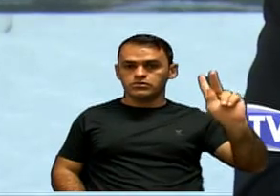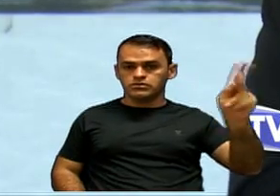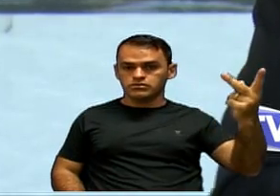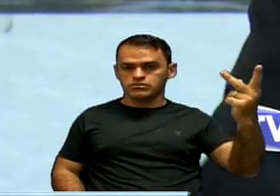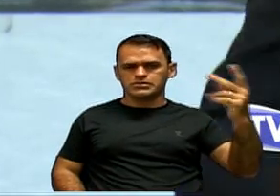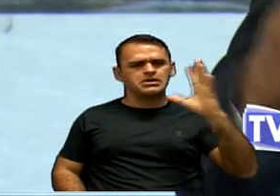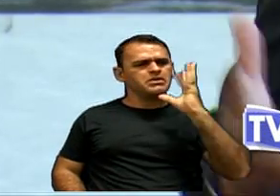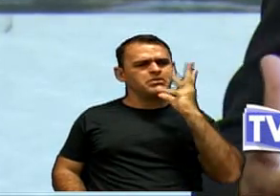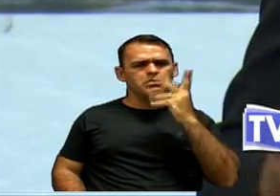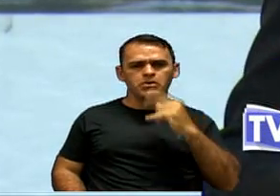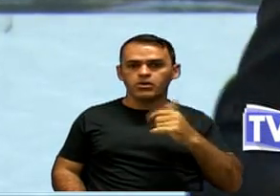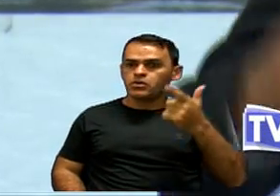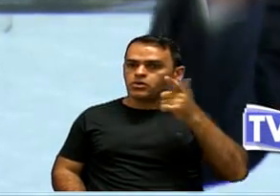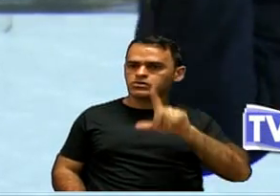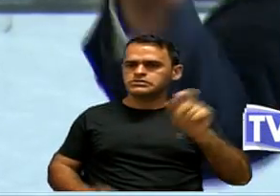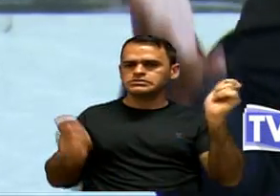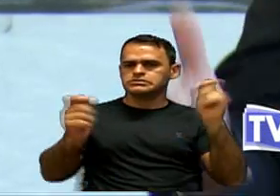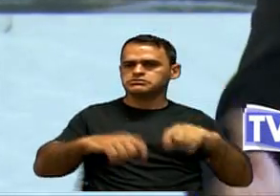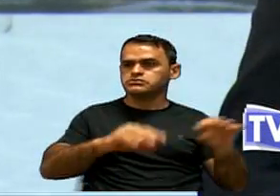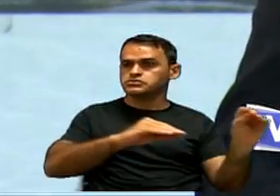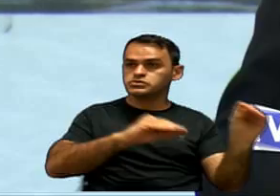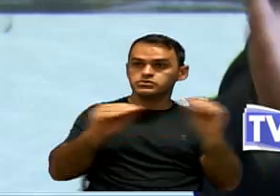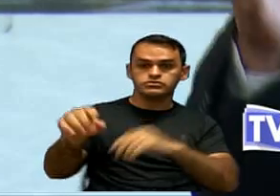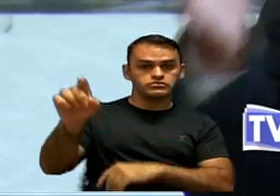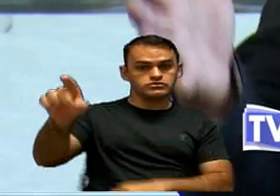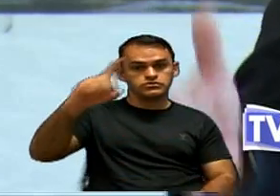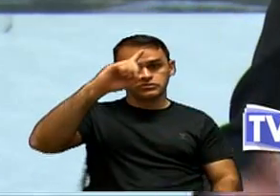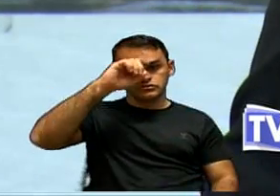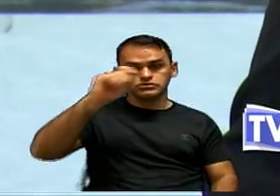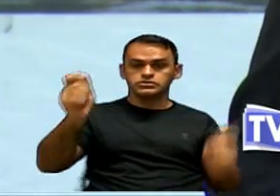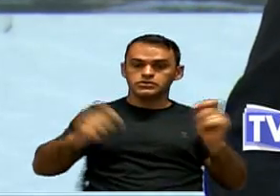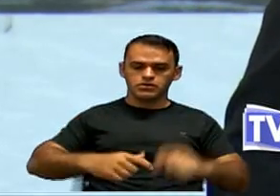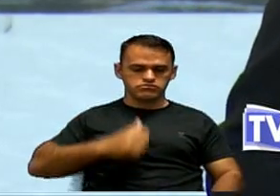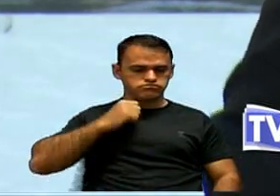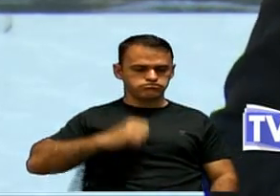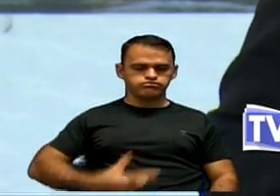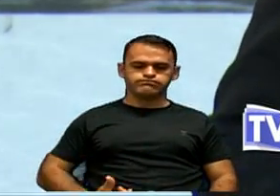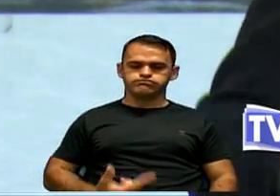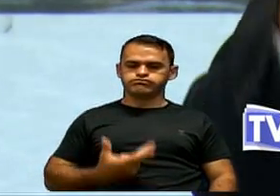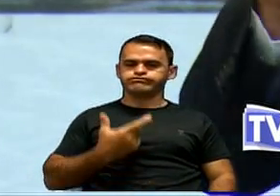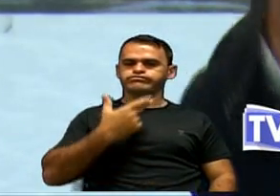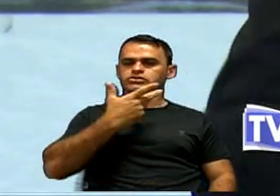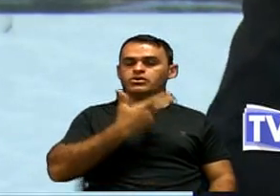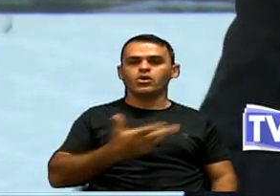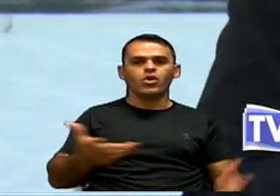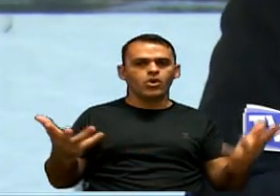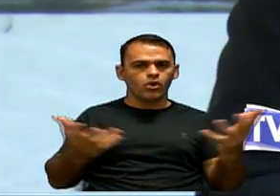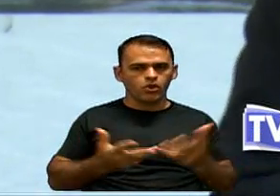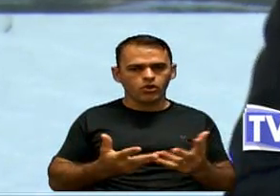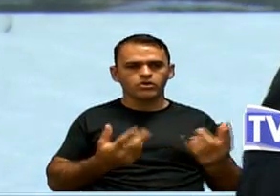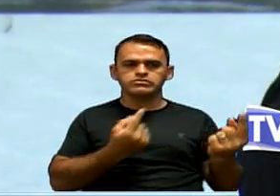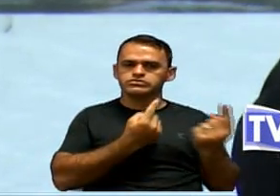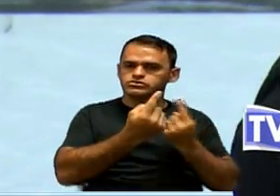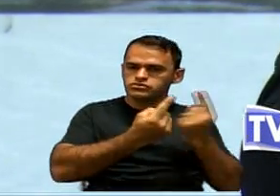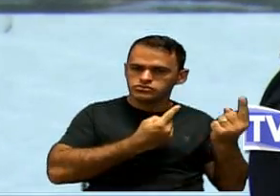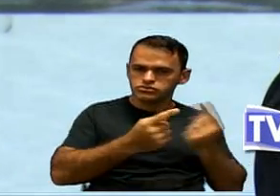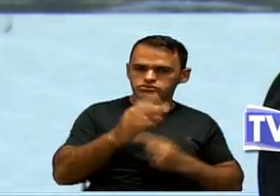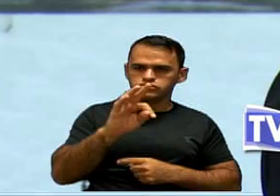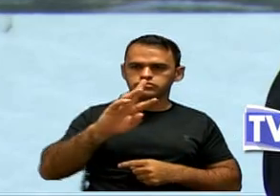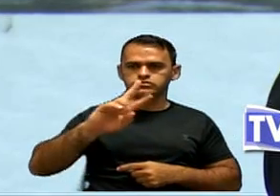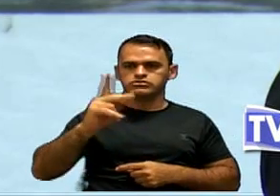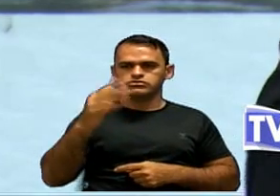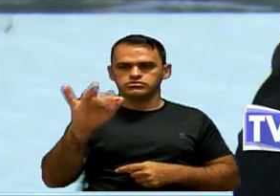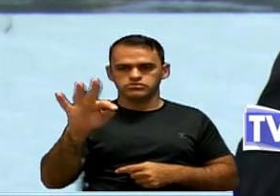Leste, vereador Vitão, conseguisse ser transferido para o hospital para poder fazer as suas cirurgias. E hoje conversei com o Tiago